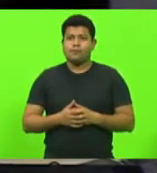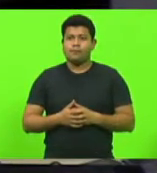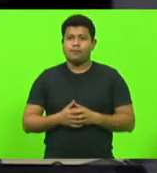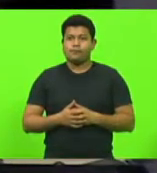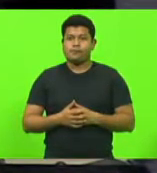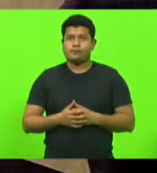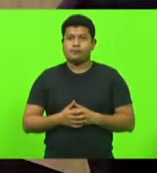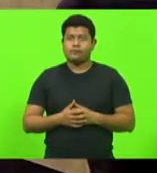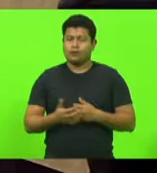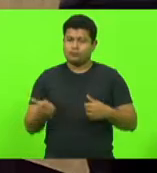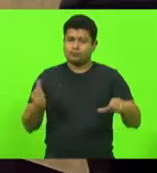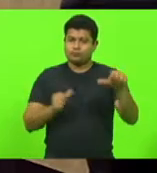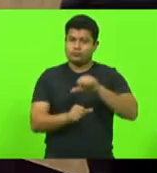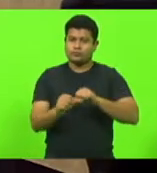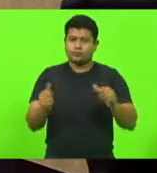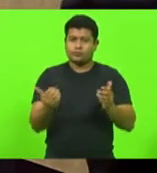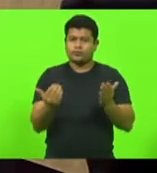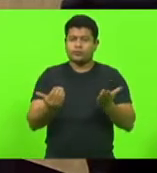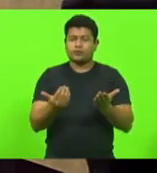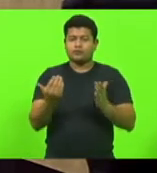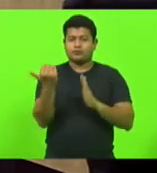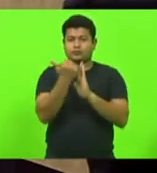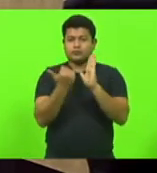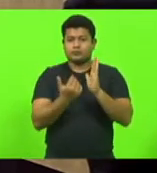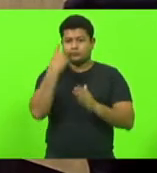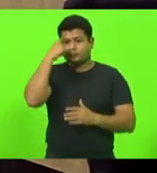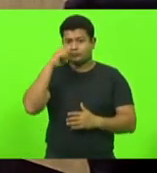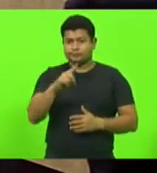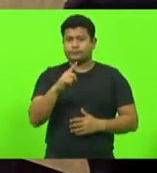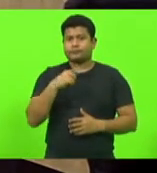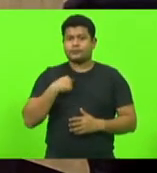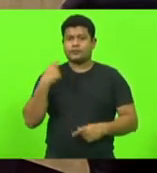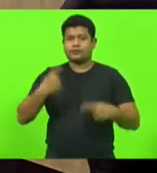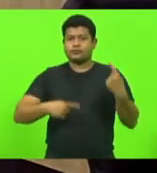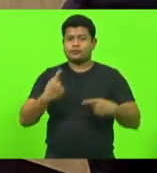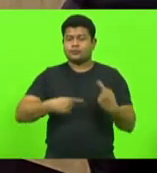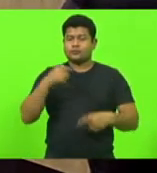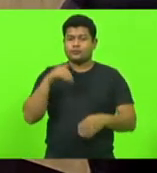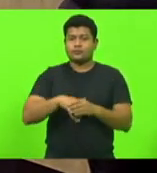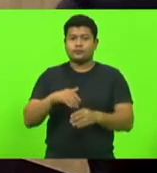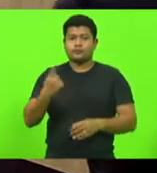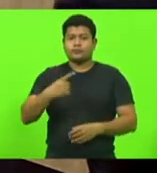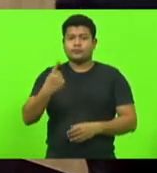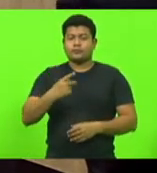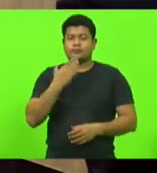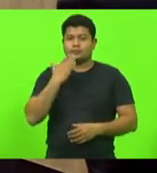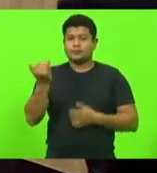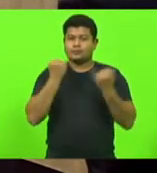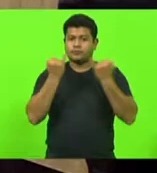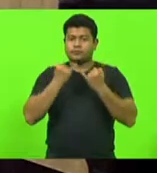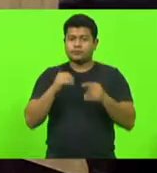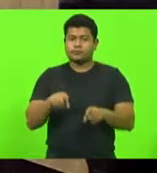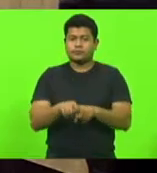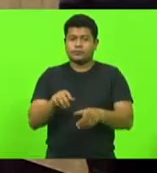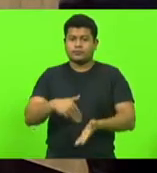Faz uma inversão de pauta. Vamos votar, discutir e votar primeiramente os pedidos de informações e as